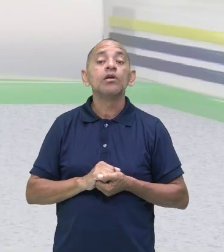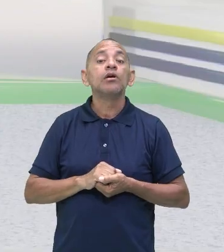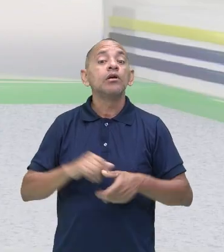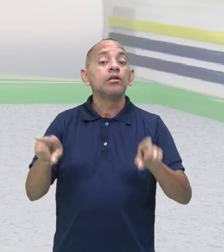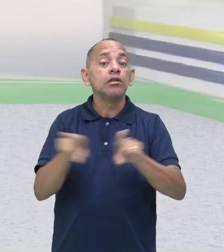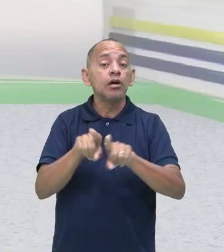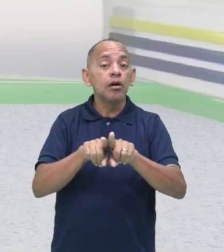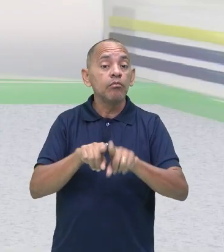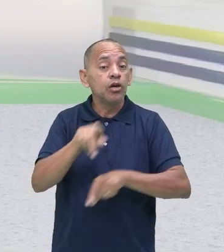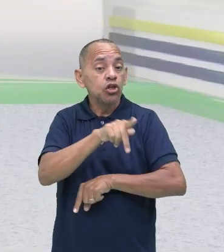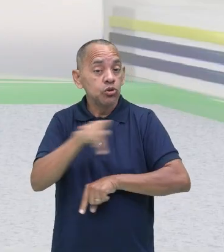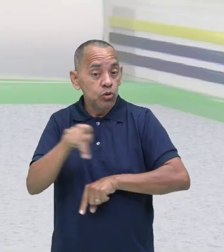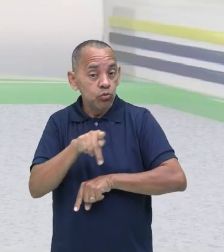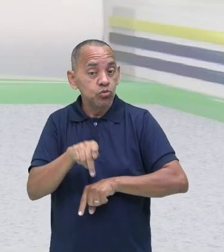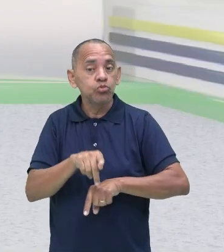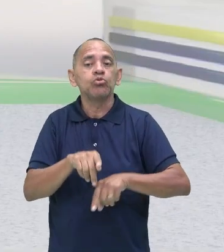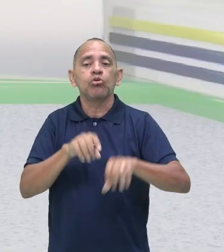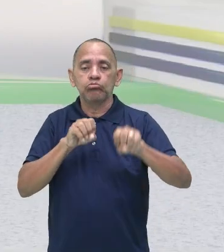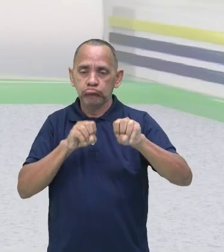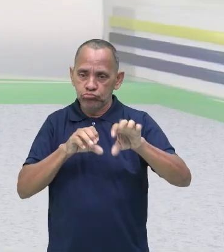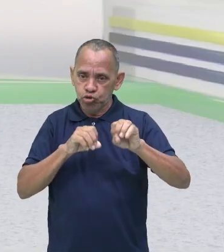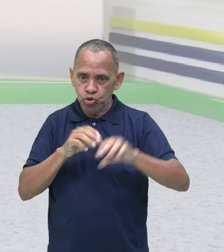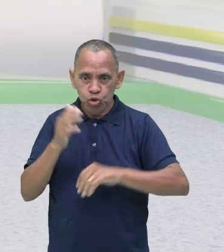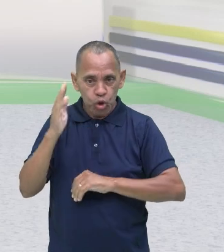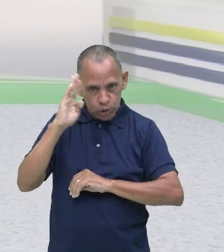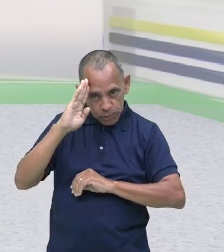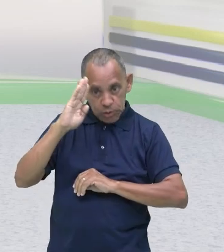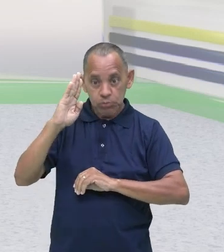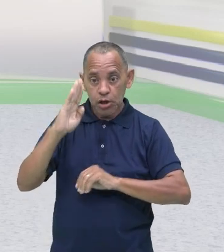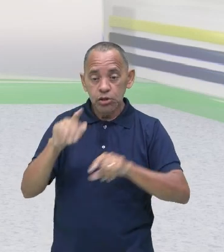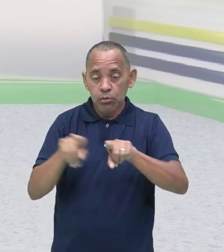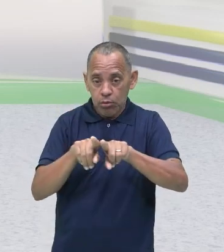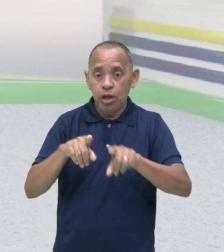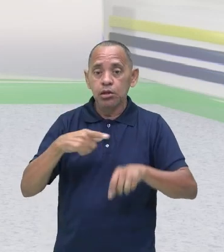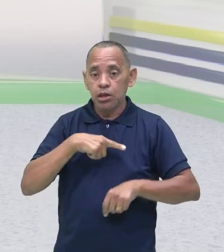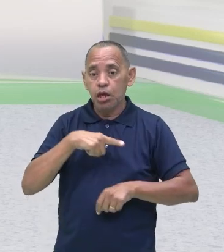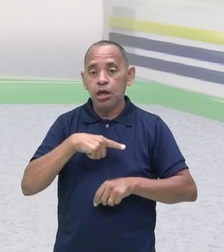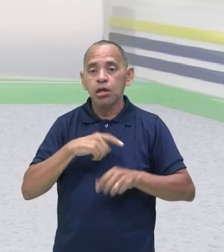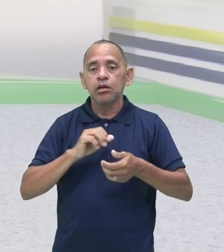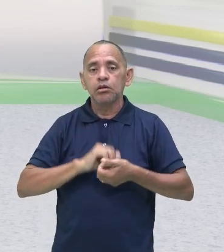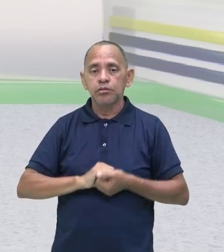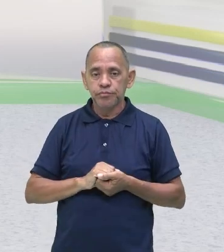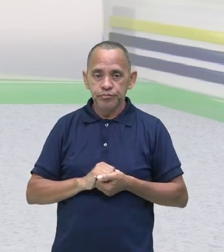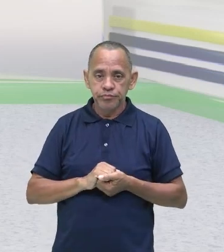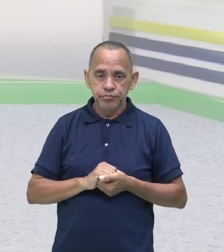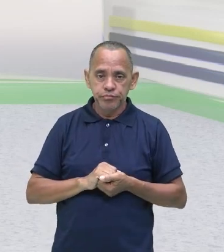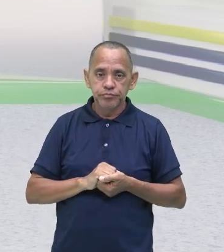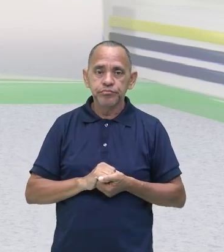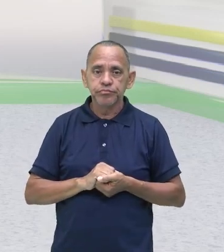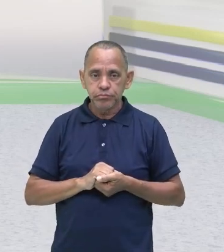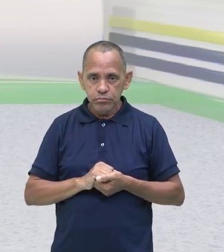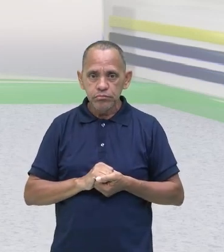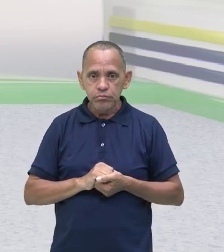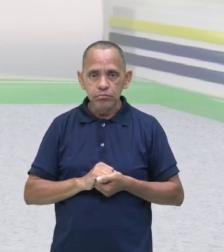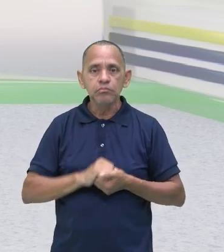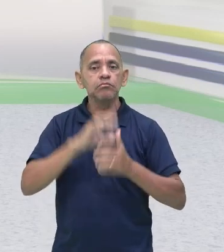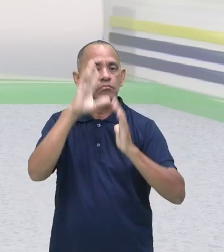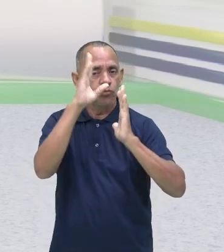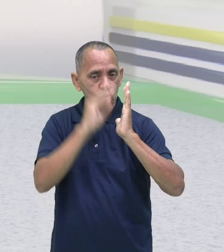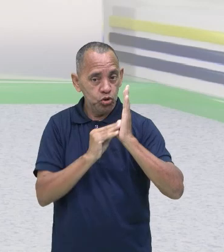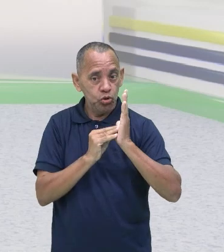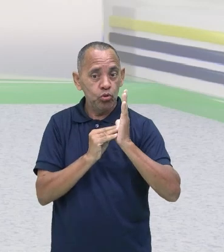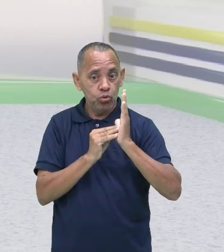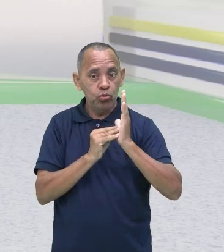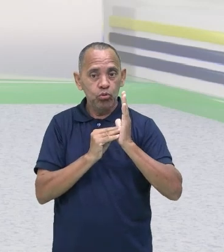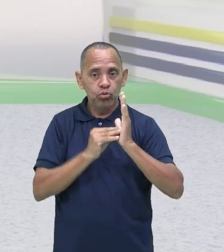nossos professores ministrantes, eles já planejaram a avaliação diagnóstica que vai ser aplicada aos nossos estudantes, utilizando